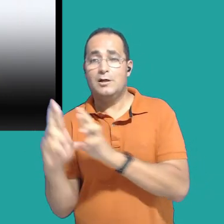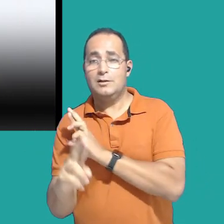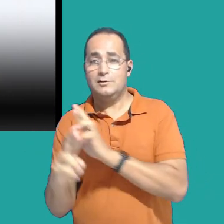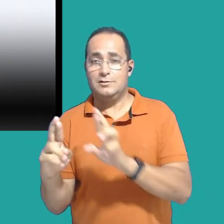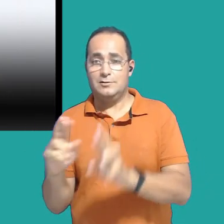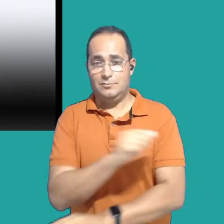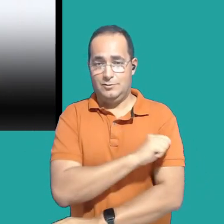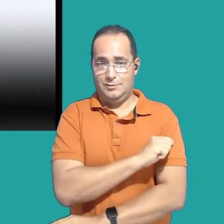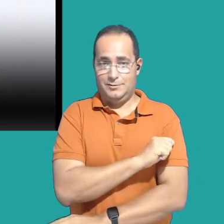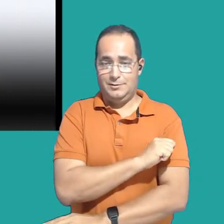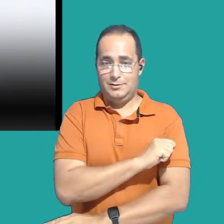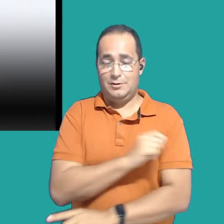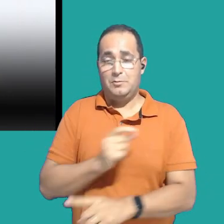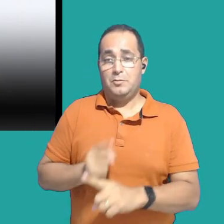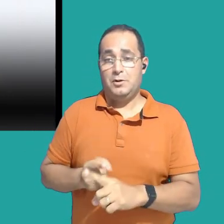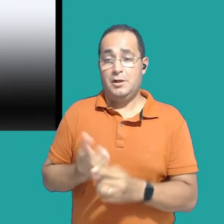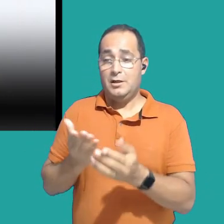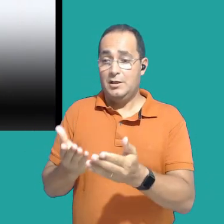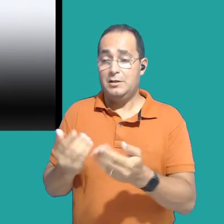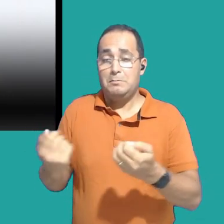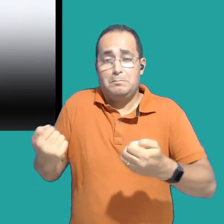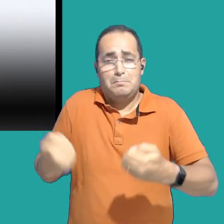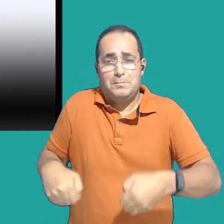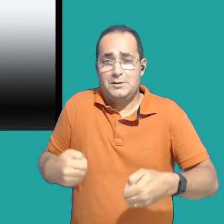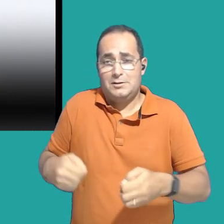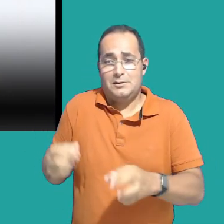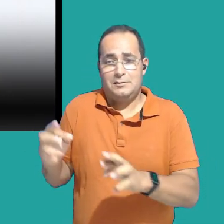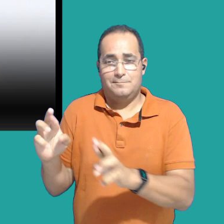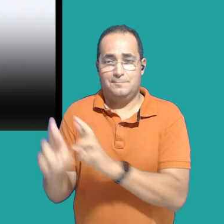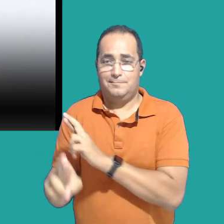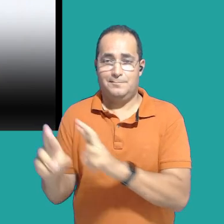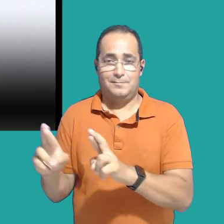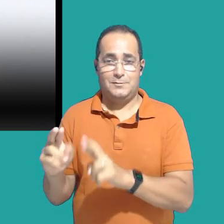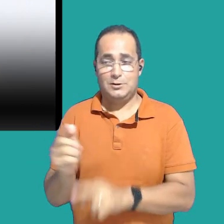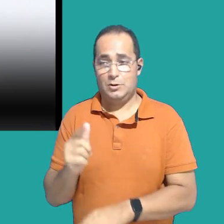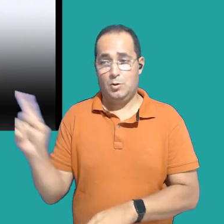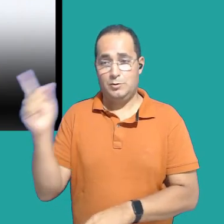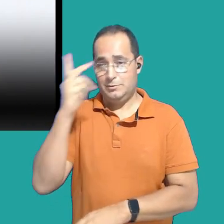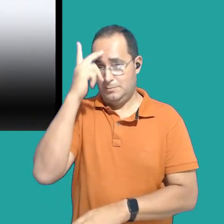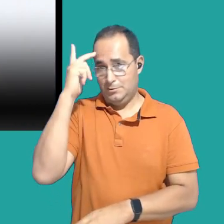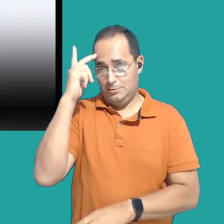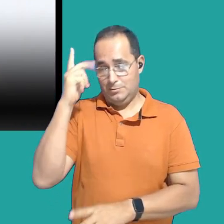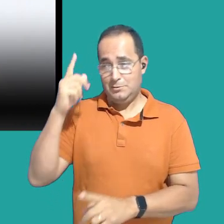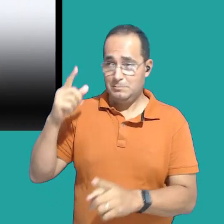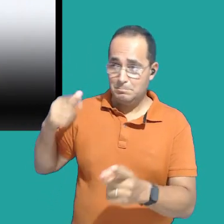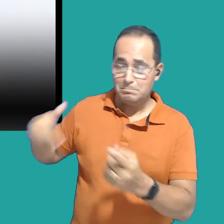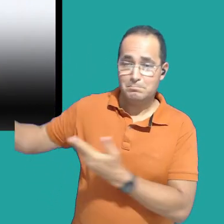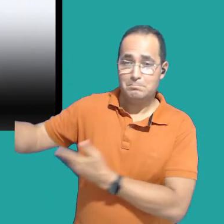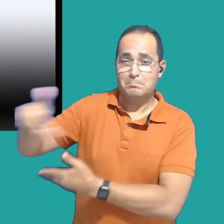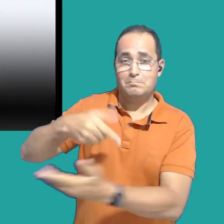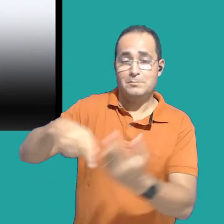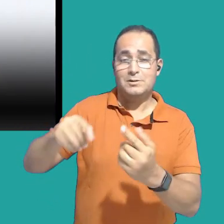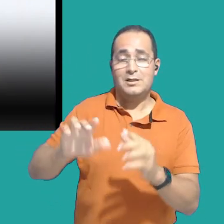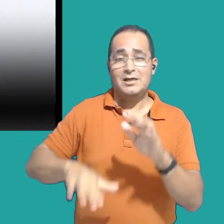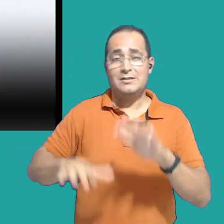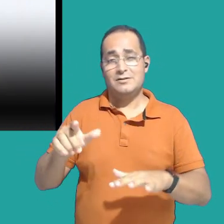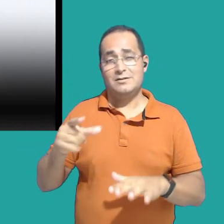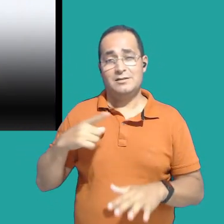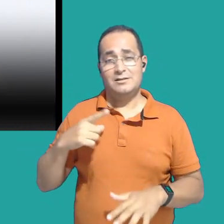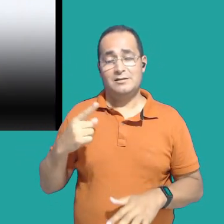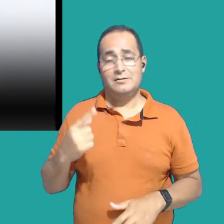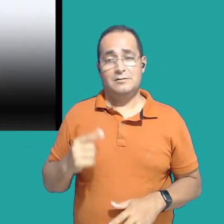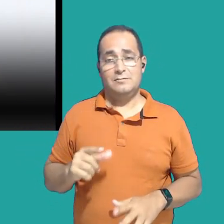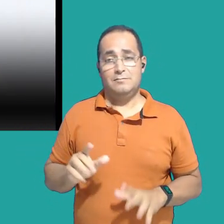relação com o estudante, porque sim, ele precisa se relacionar com as outras pessoas que estão ao redor dele. E muitas vezes a gente